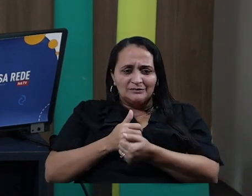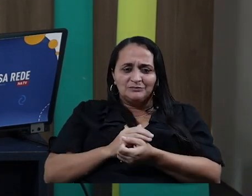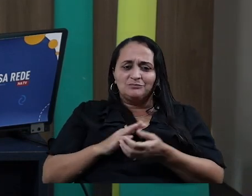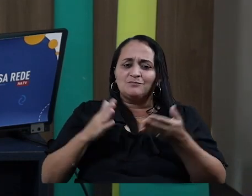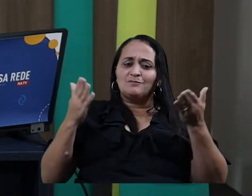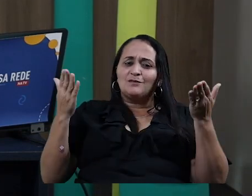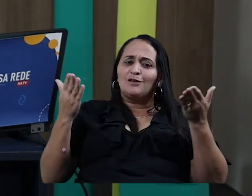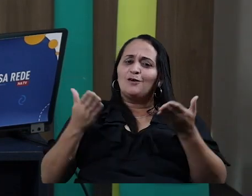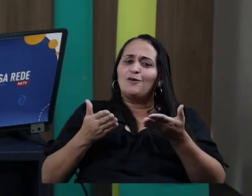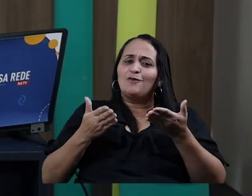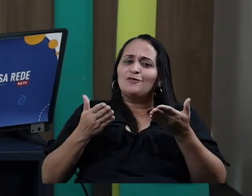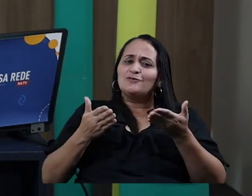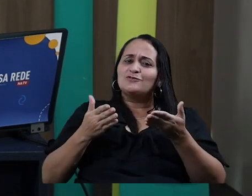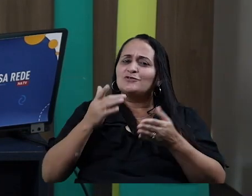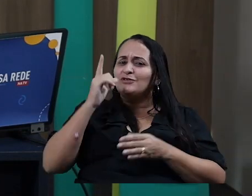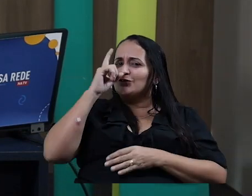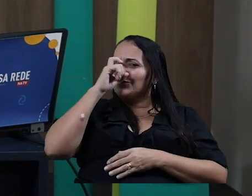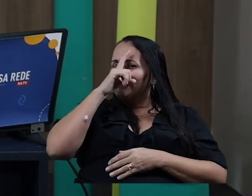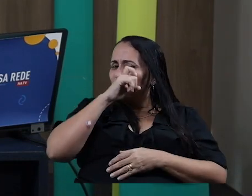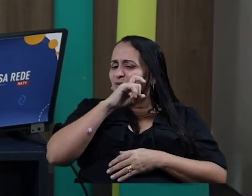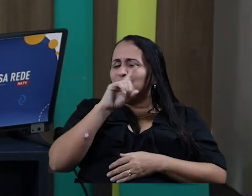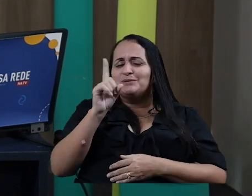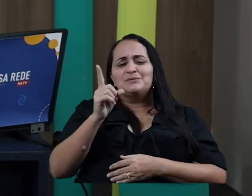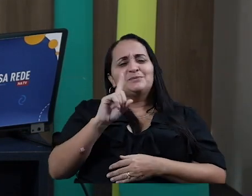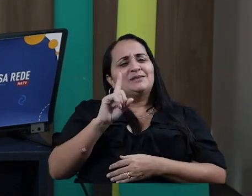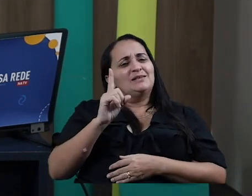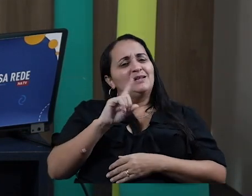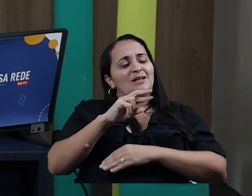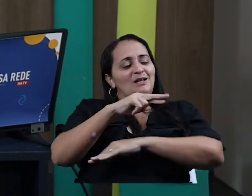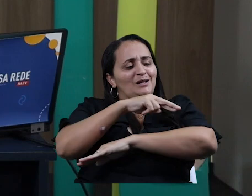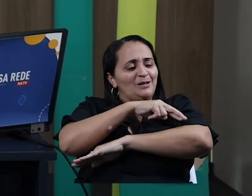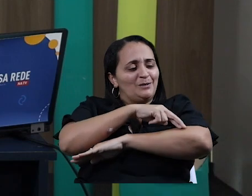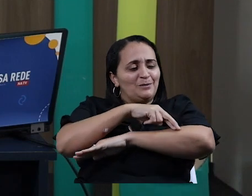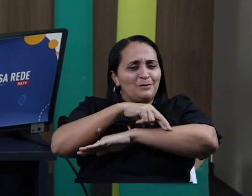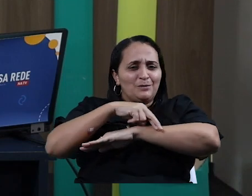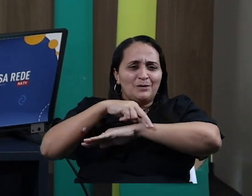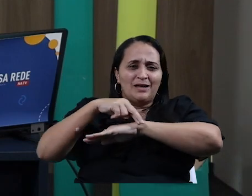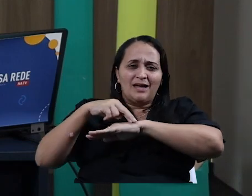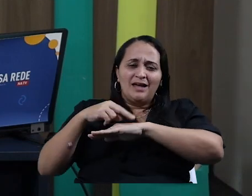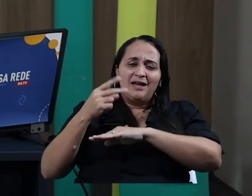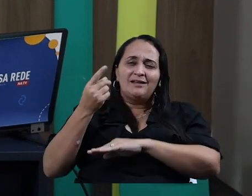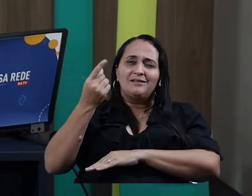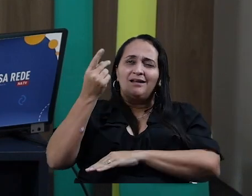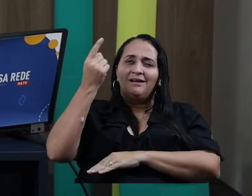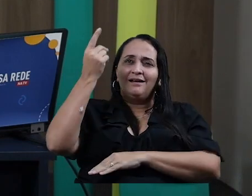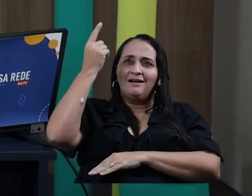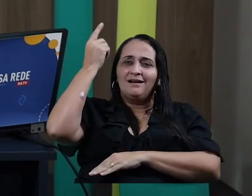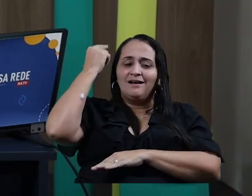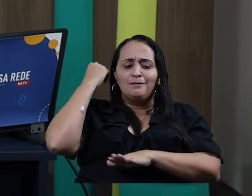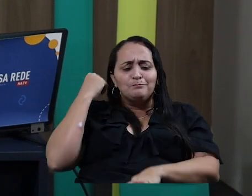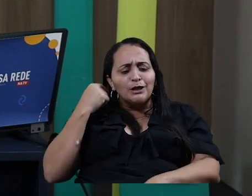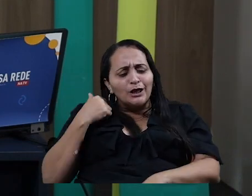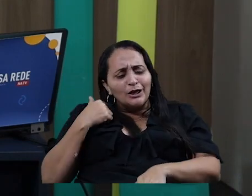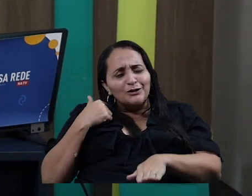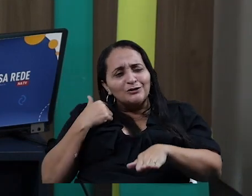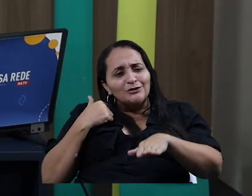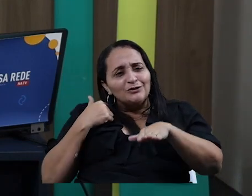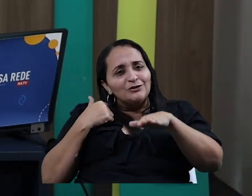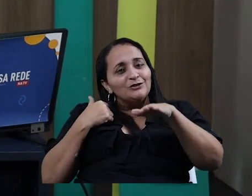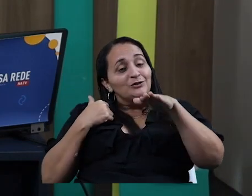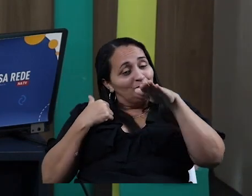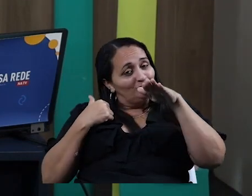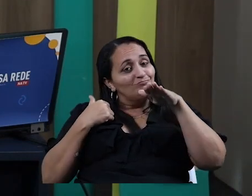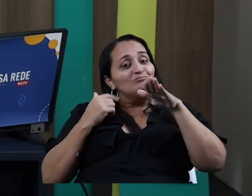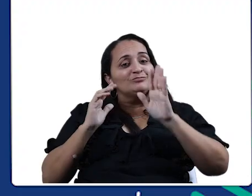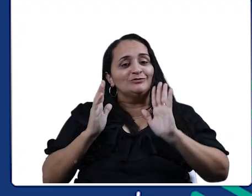muito difícil, afinal de contas, reta numérica é algo que a gente vê desde a educação infantil, né? Bem,